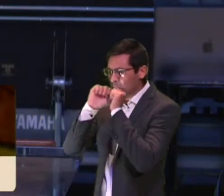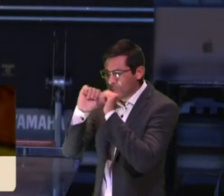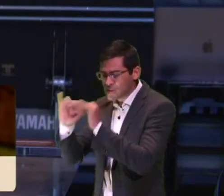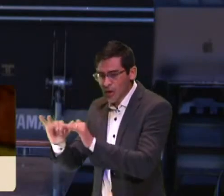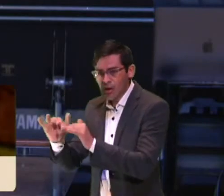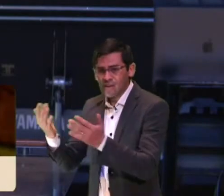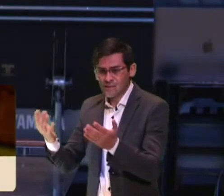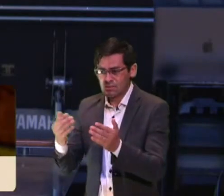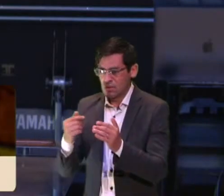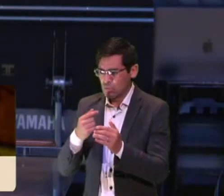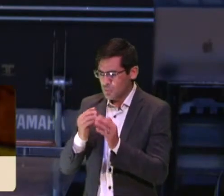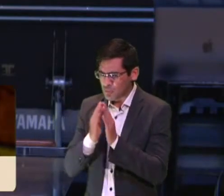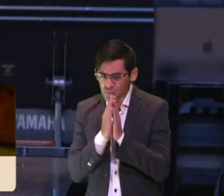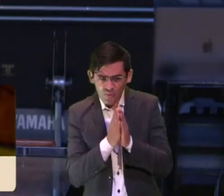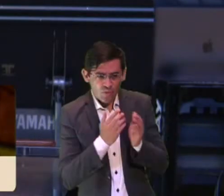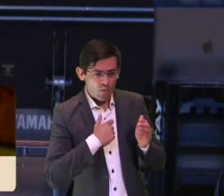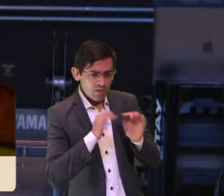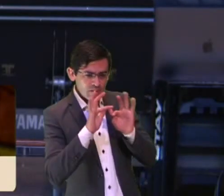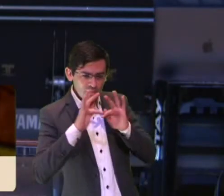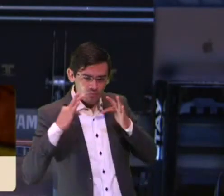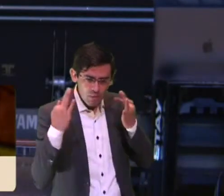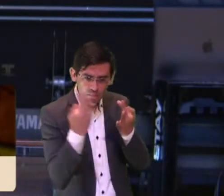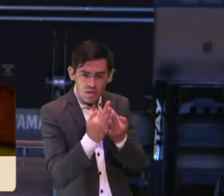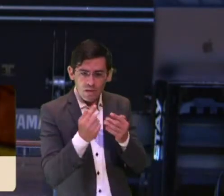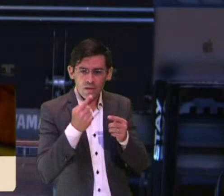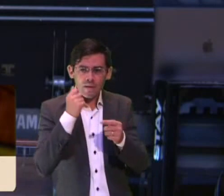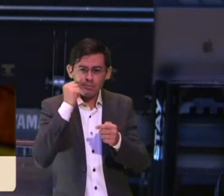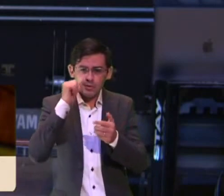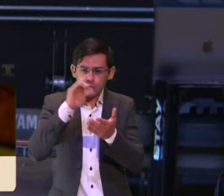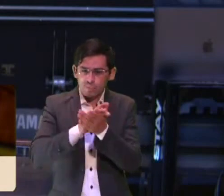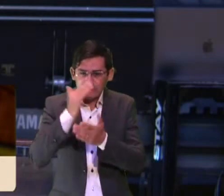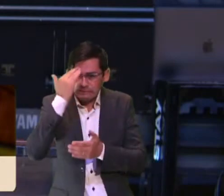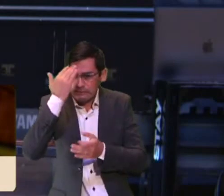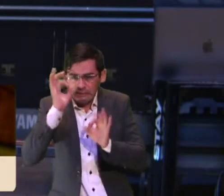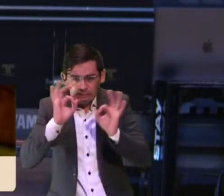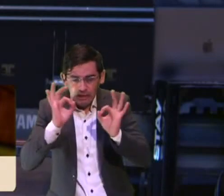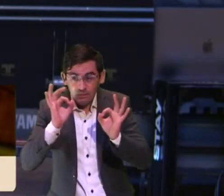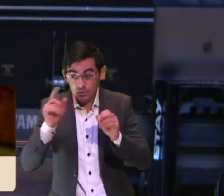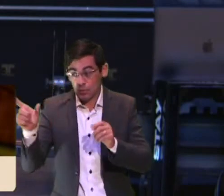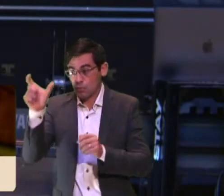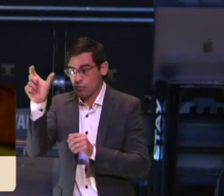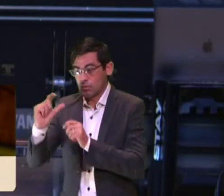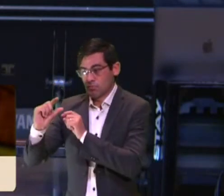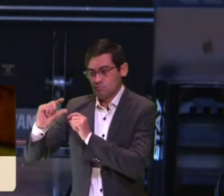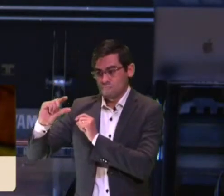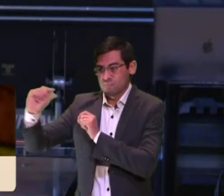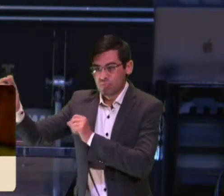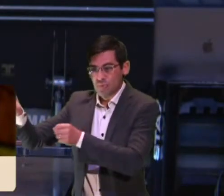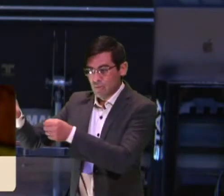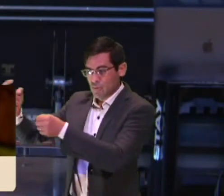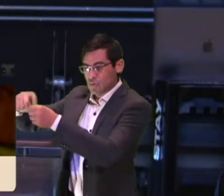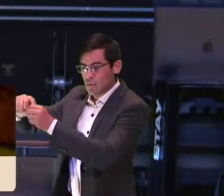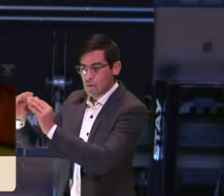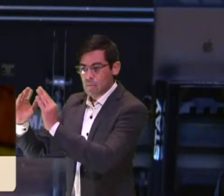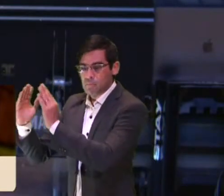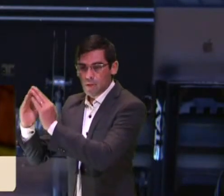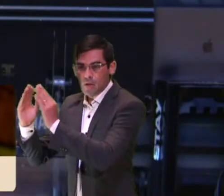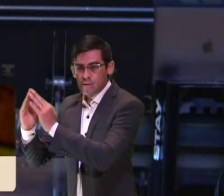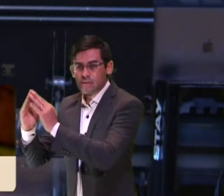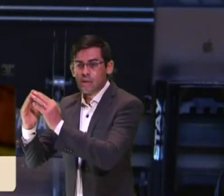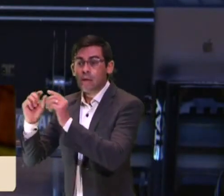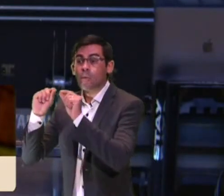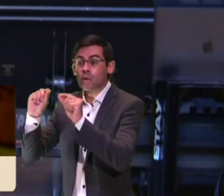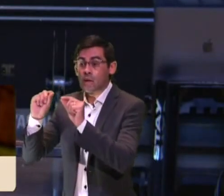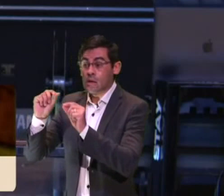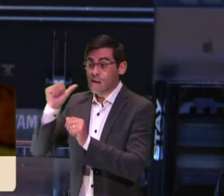esposa não vai entender o que aconteceu comigo. Quando ele está voltando para casa, recebe a informação da esposa